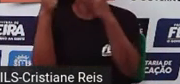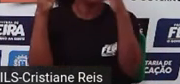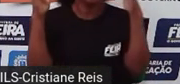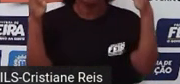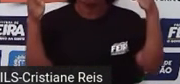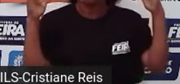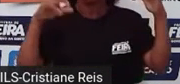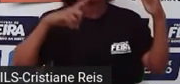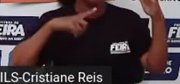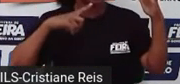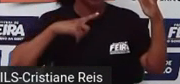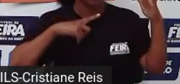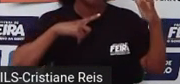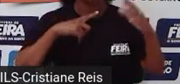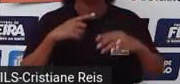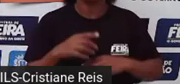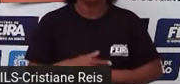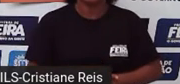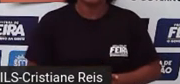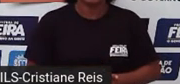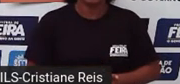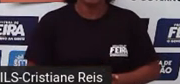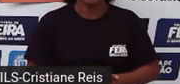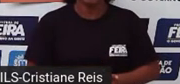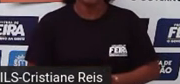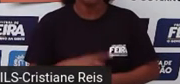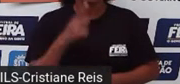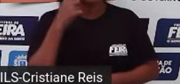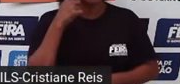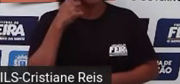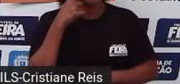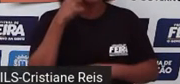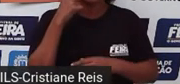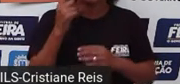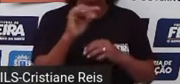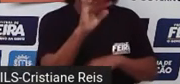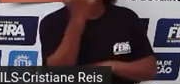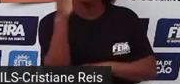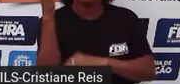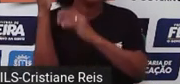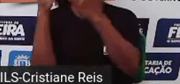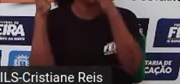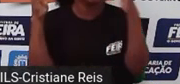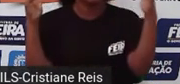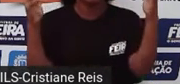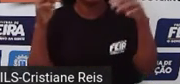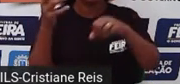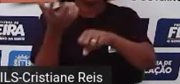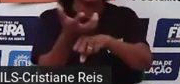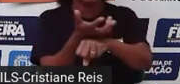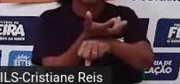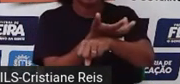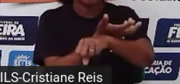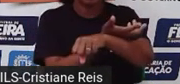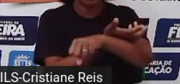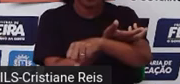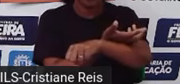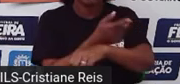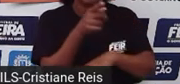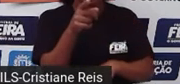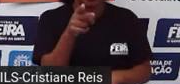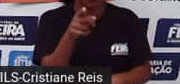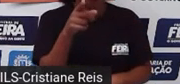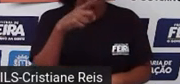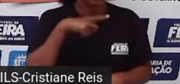assim sucessivamente né então quando a gente fala aqui de vegetação a gente deve né chamar atenção que eu tenho desde aquela